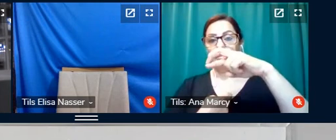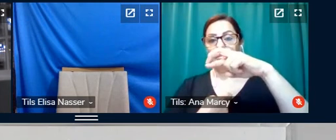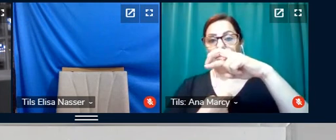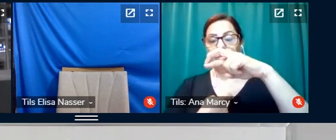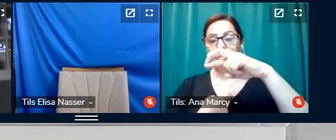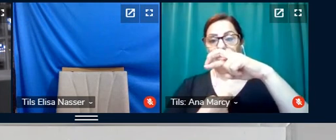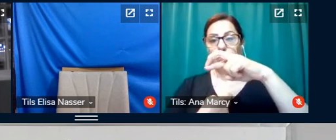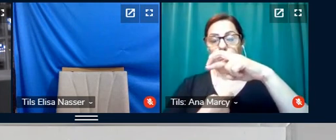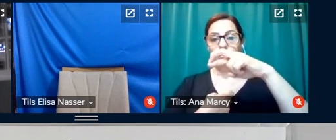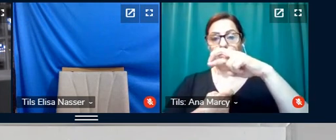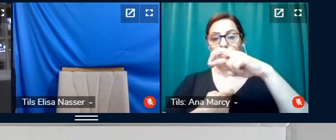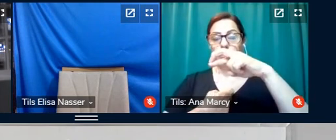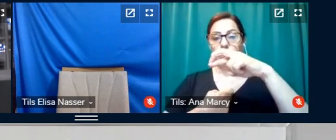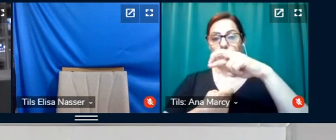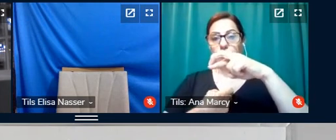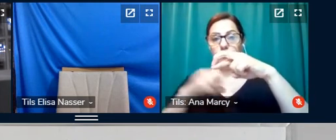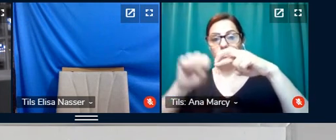Seno de